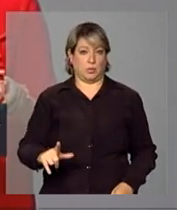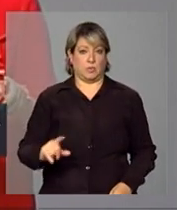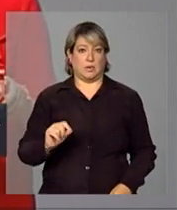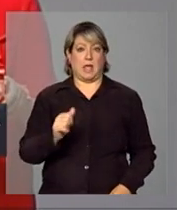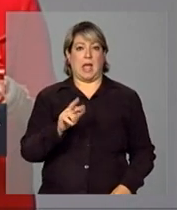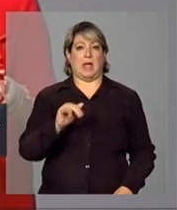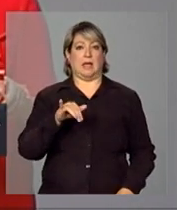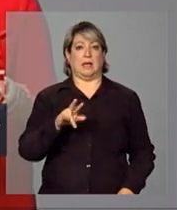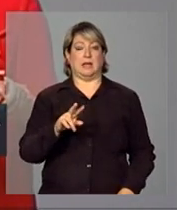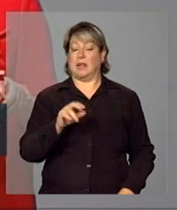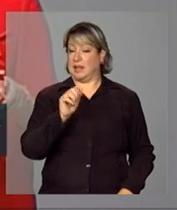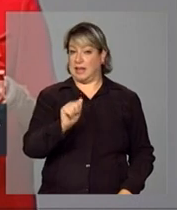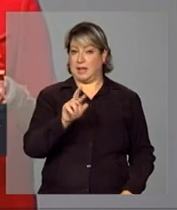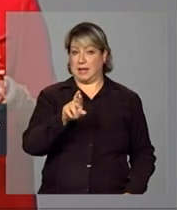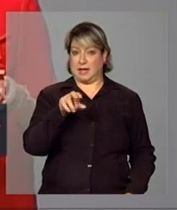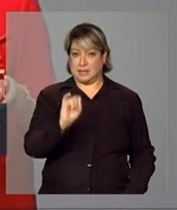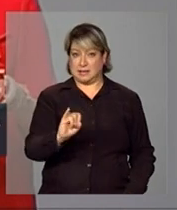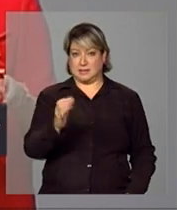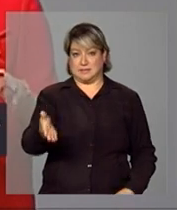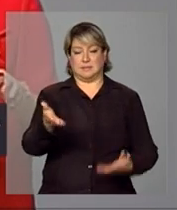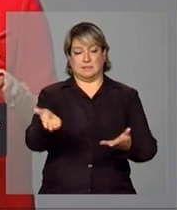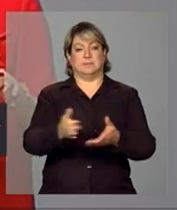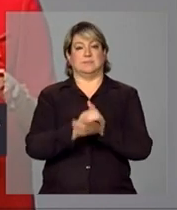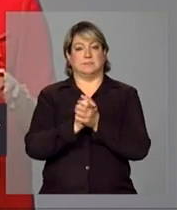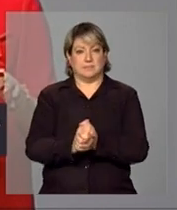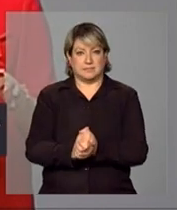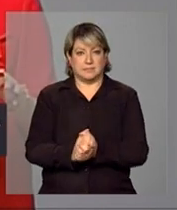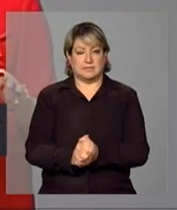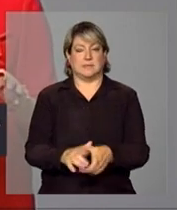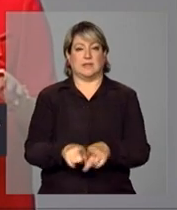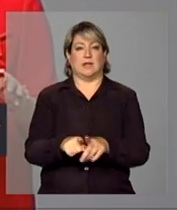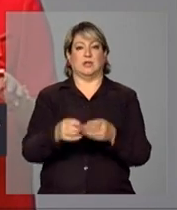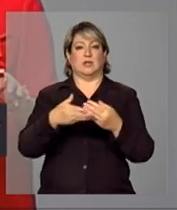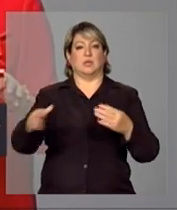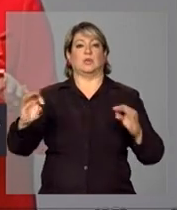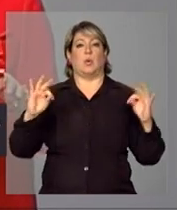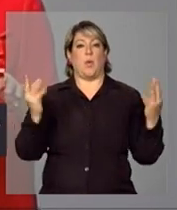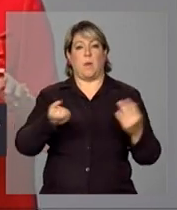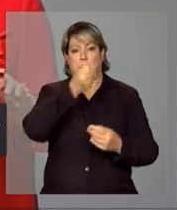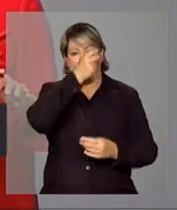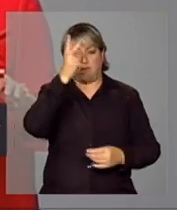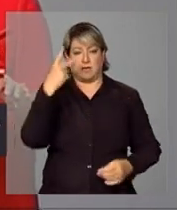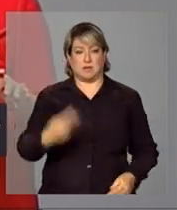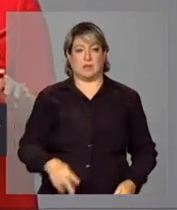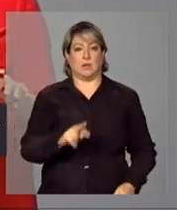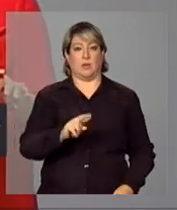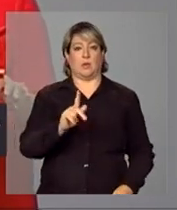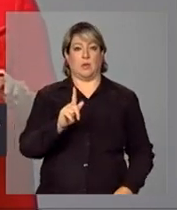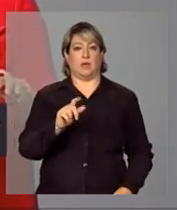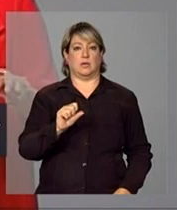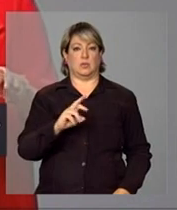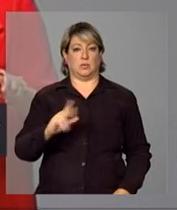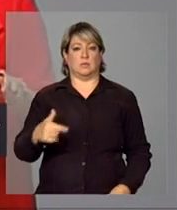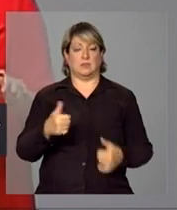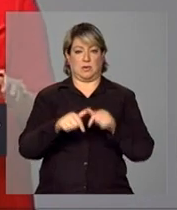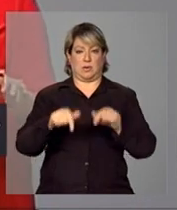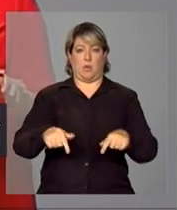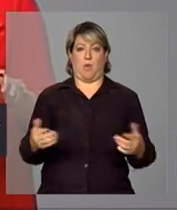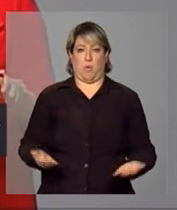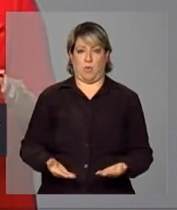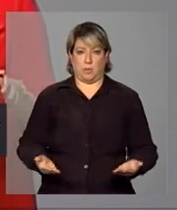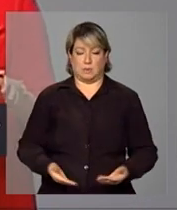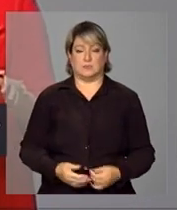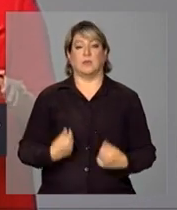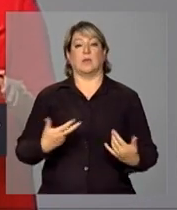Ari Vanazzi, por meio de quem cumprimento todos os prefeitos do Rio Grande aqui presentes.